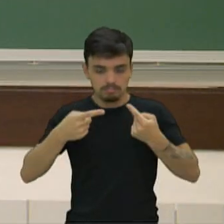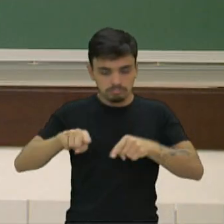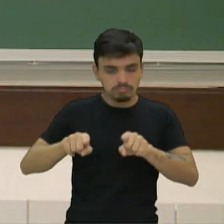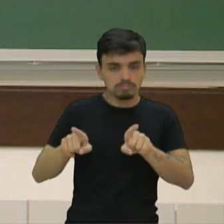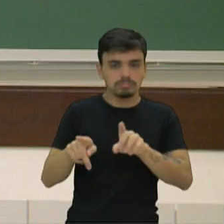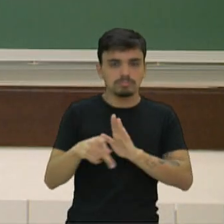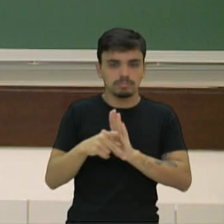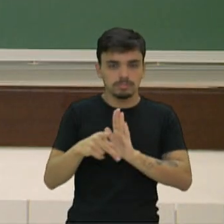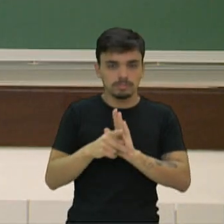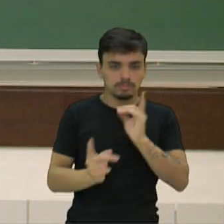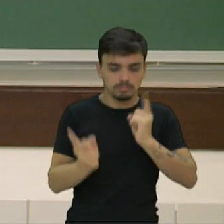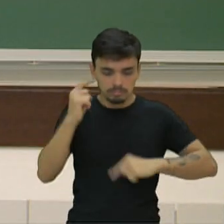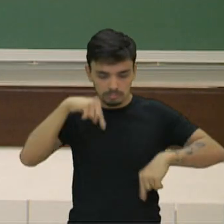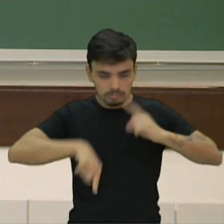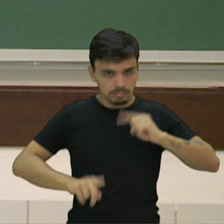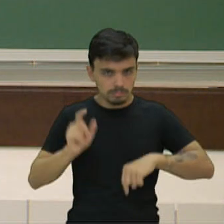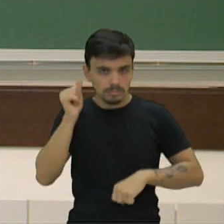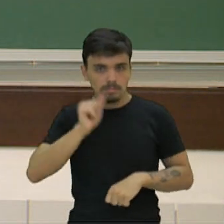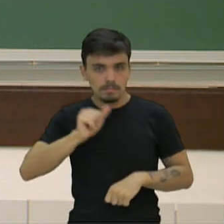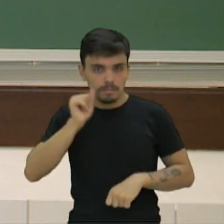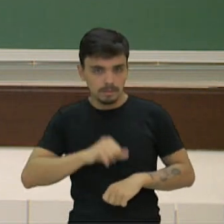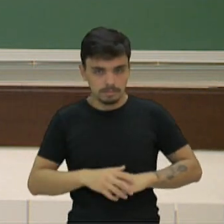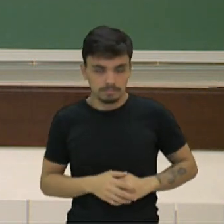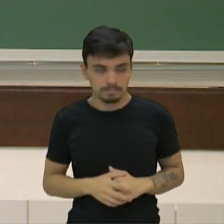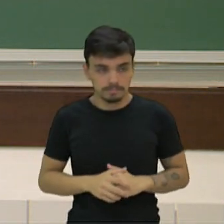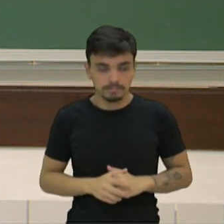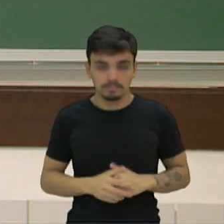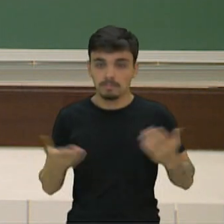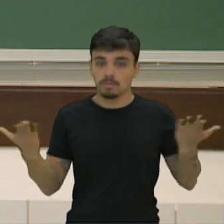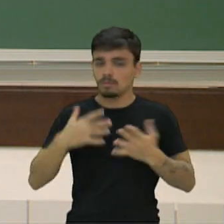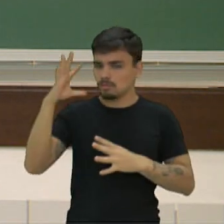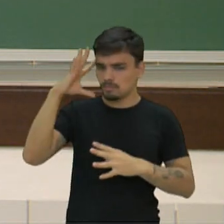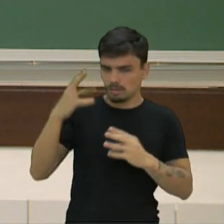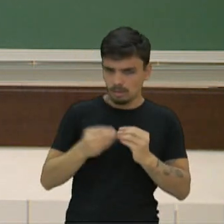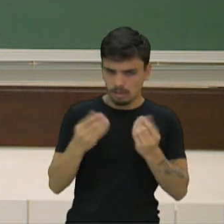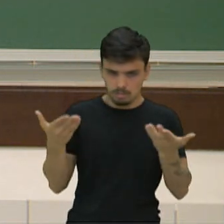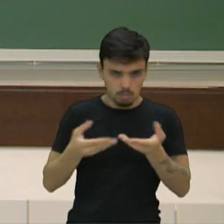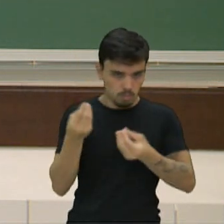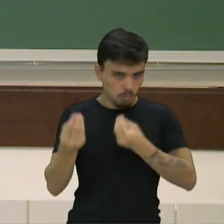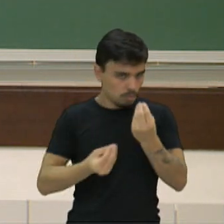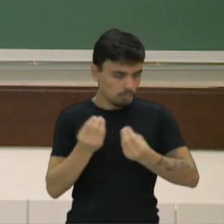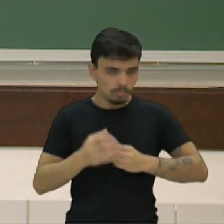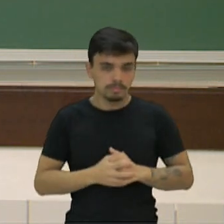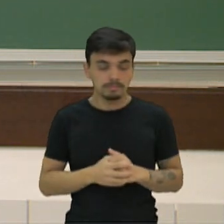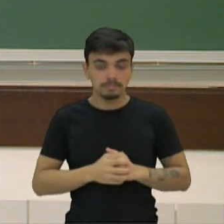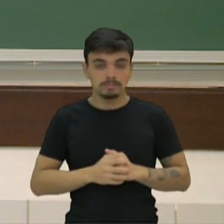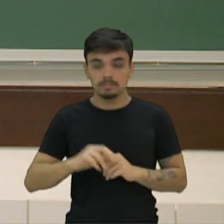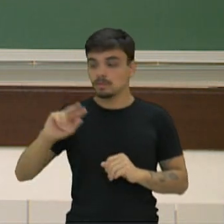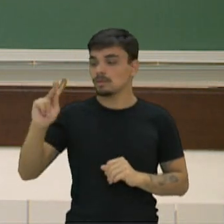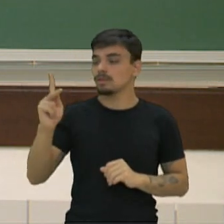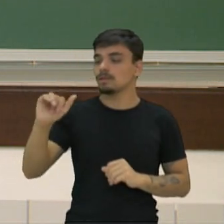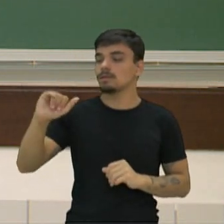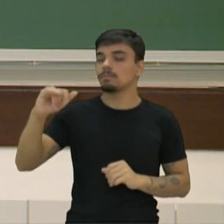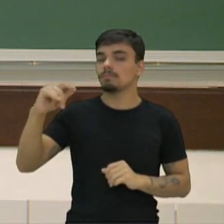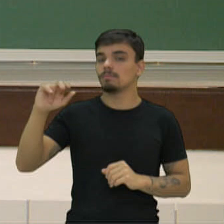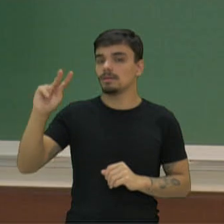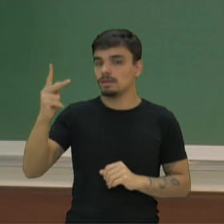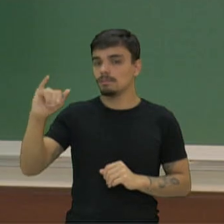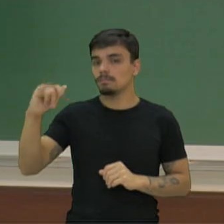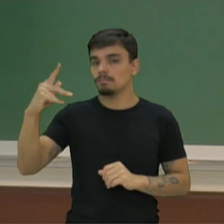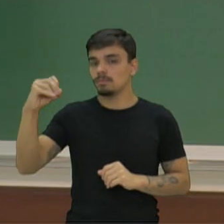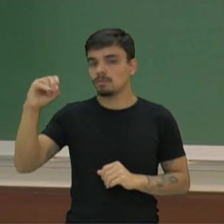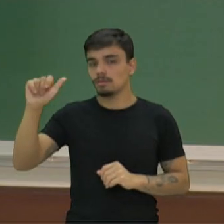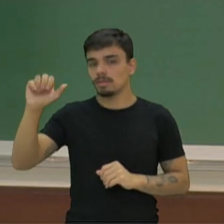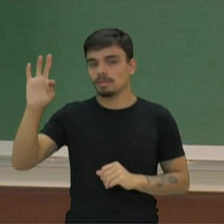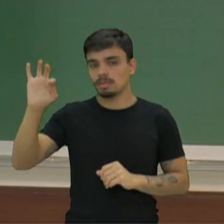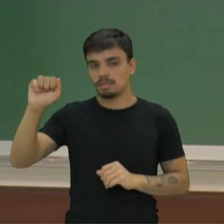ali dessa parte hormonal feminina. Vamos lá, já vamos entender isso. O hipotálamo produz um hormônio